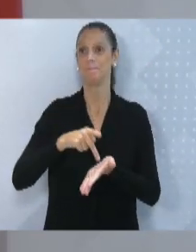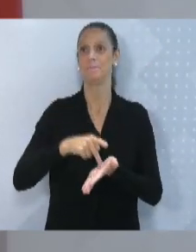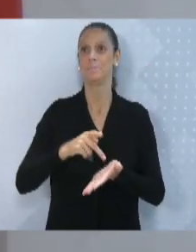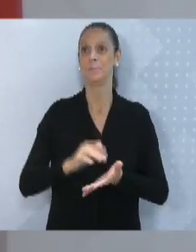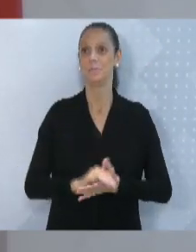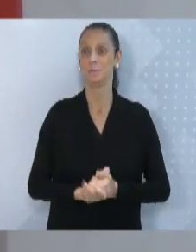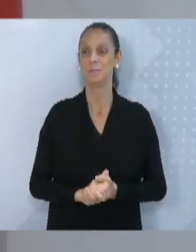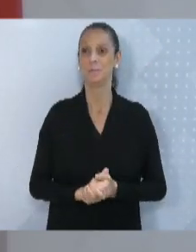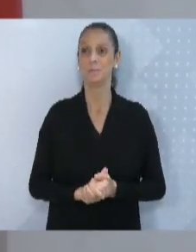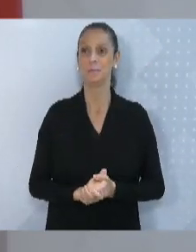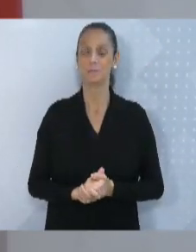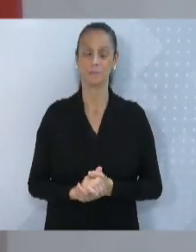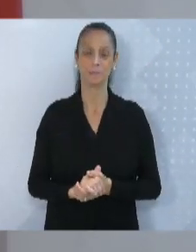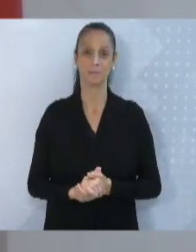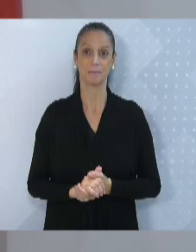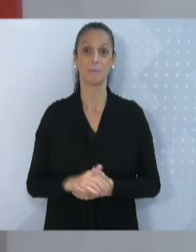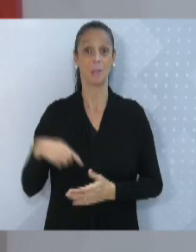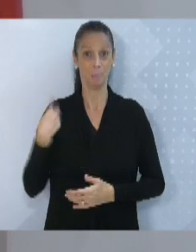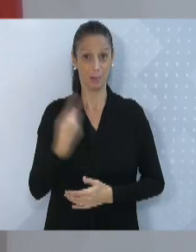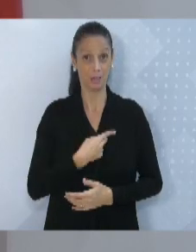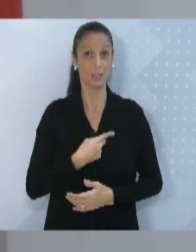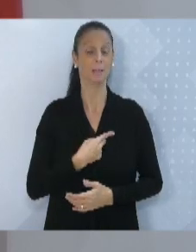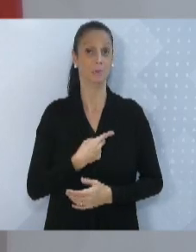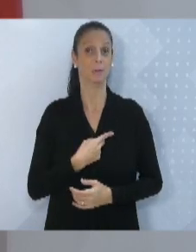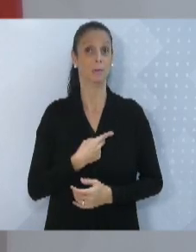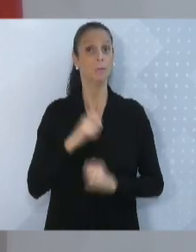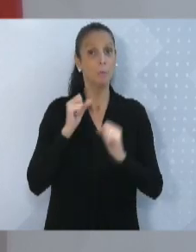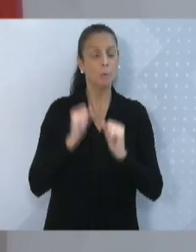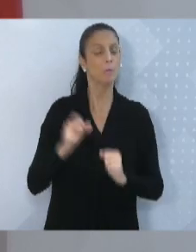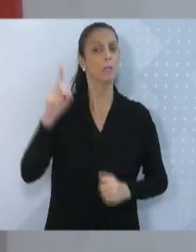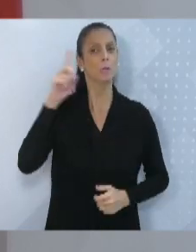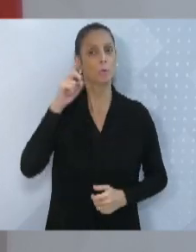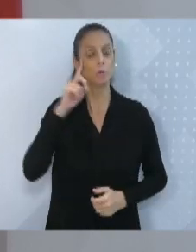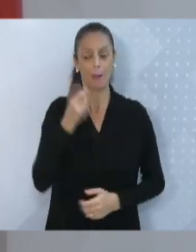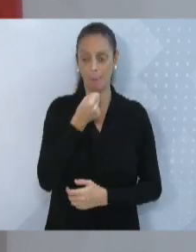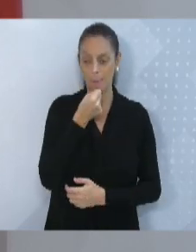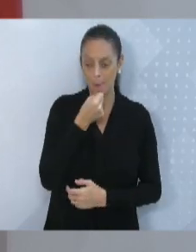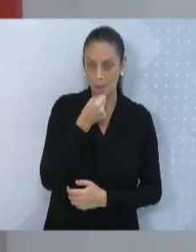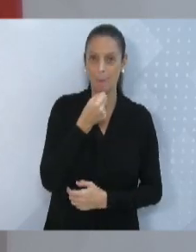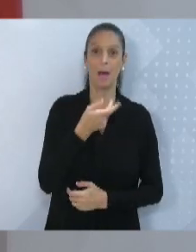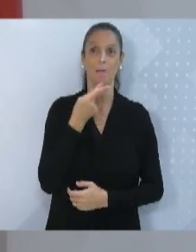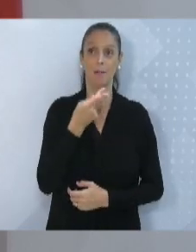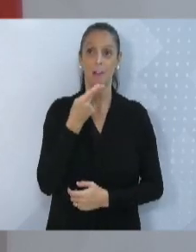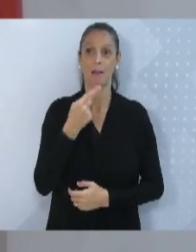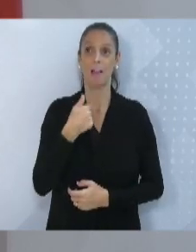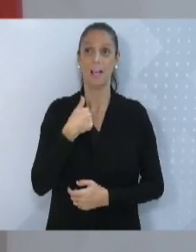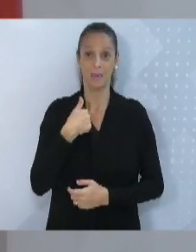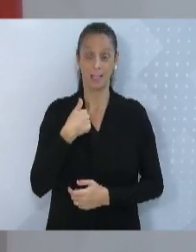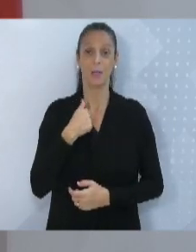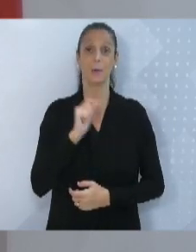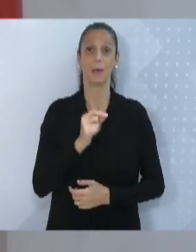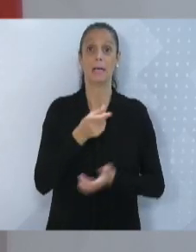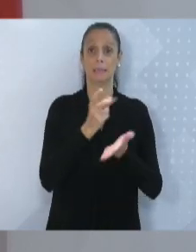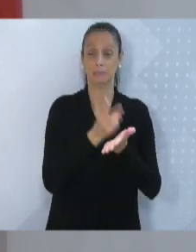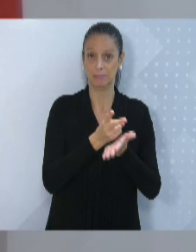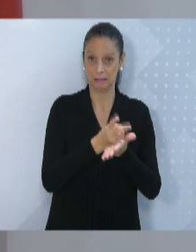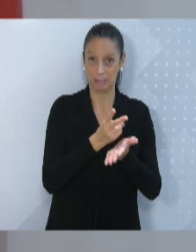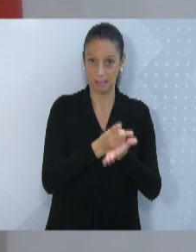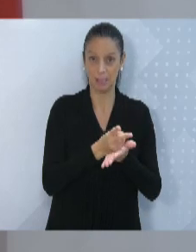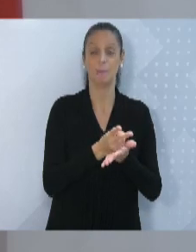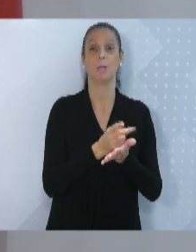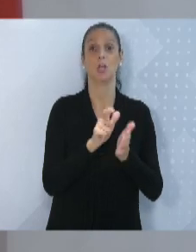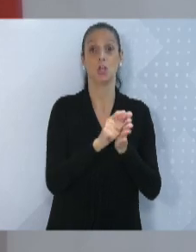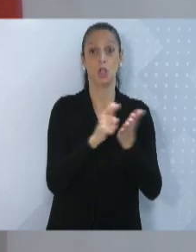para que a gente possa estar todo dia no microfone e eu tenho uma peculiaridade porque eu abro o jornal que tem que ser aquele ritmo